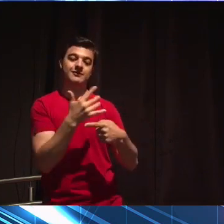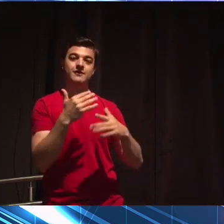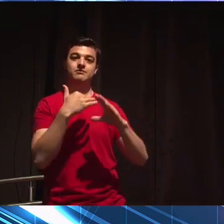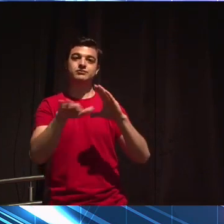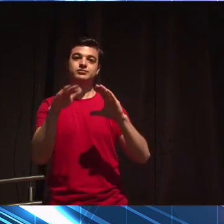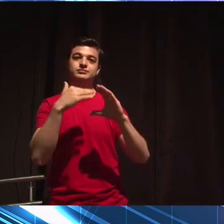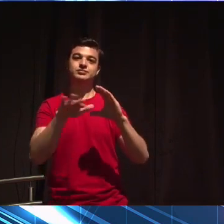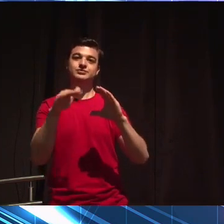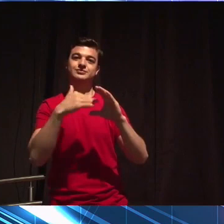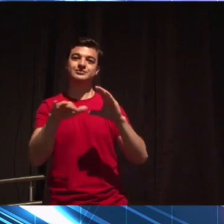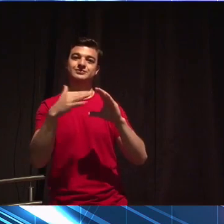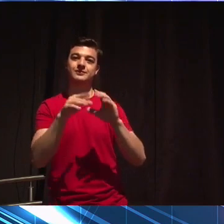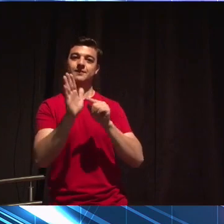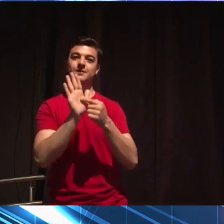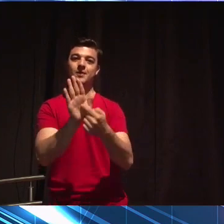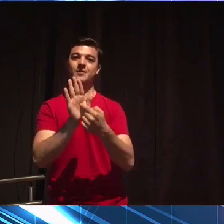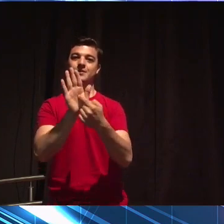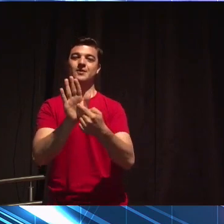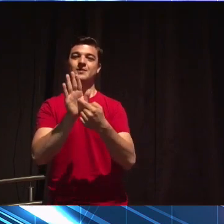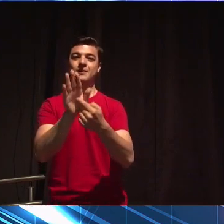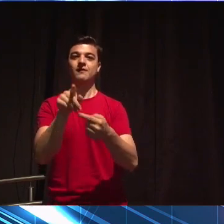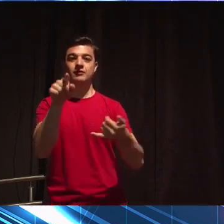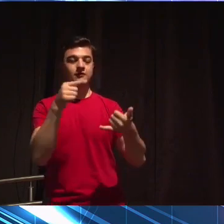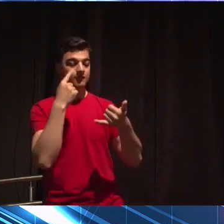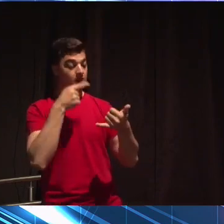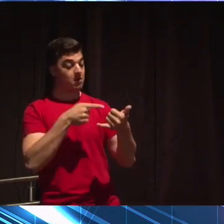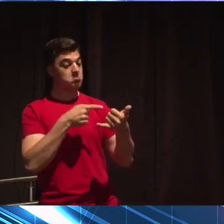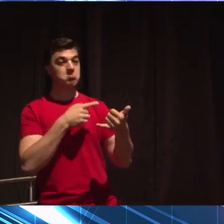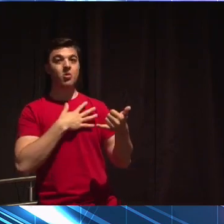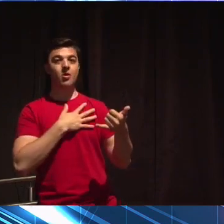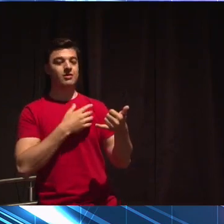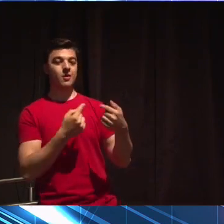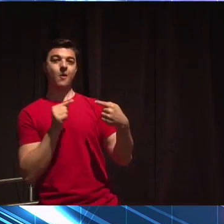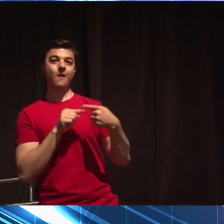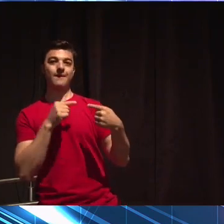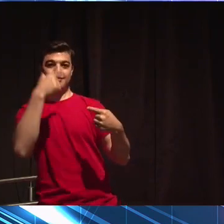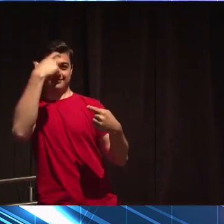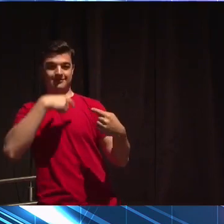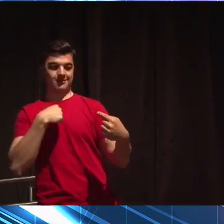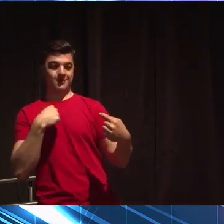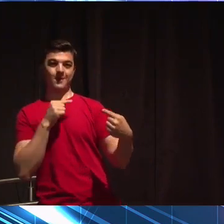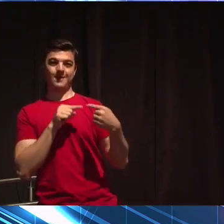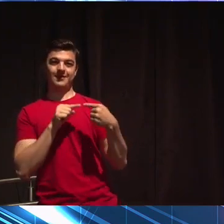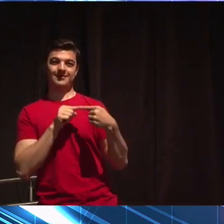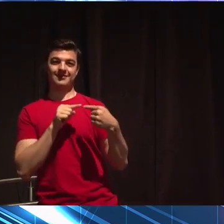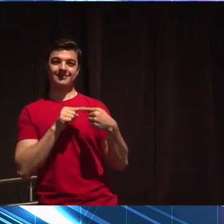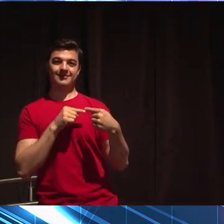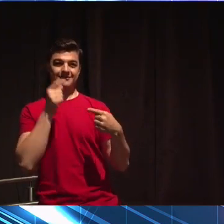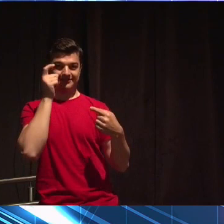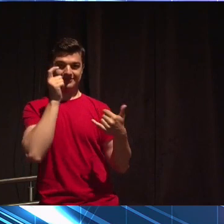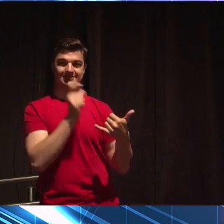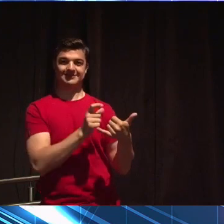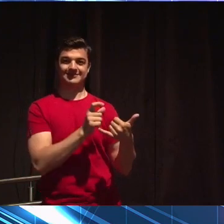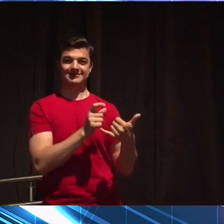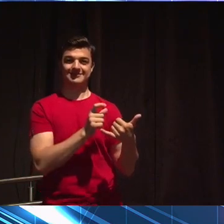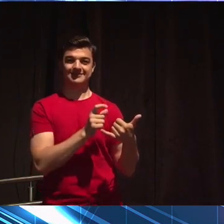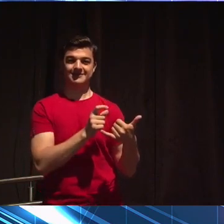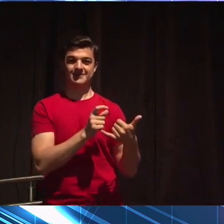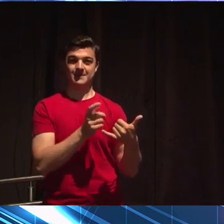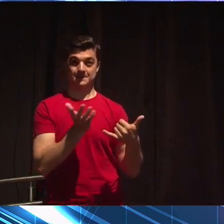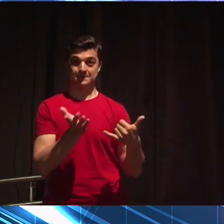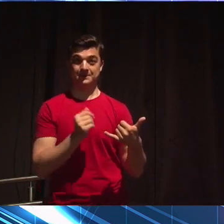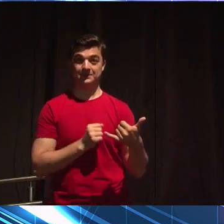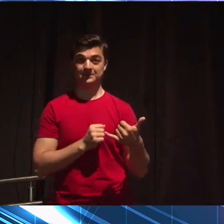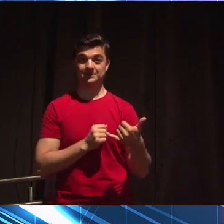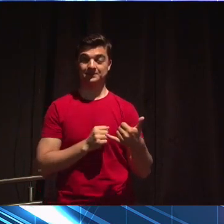para exatamente utilizar o provedor próximo para poder fazer caching desse conteúdo para diminuir a quantidade de tráfego que está passando